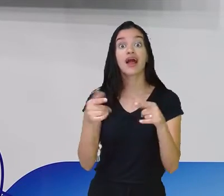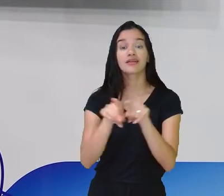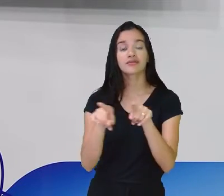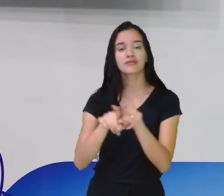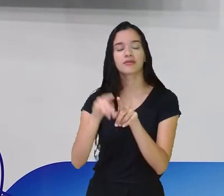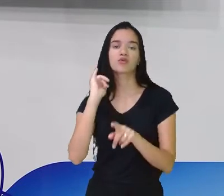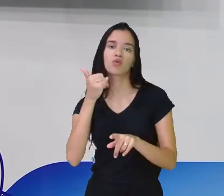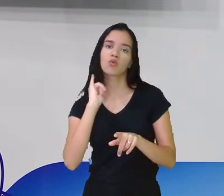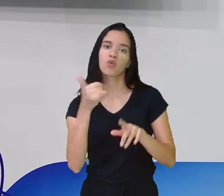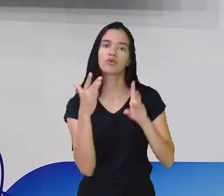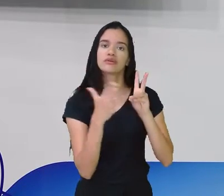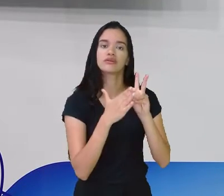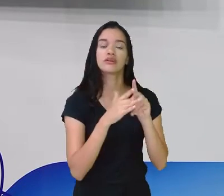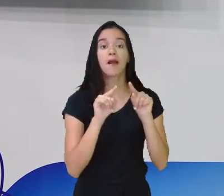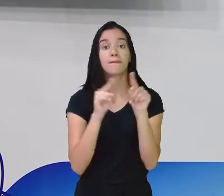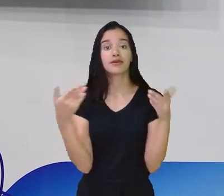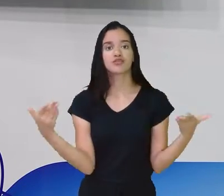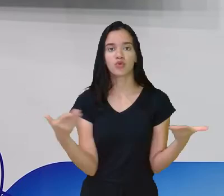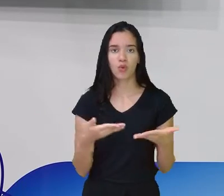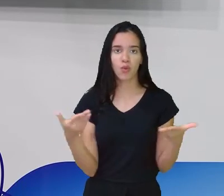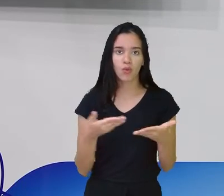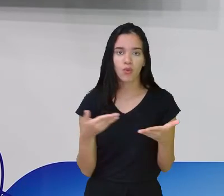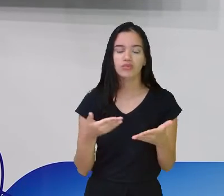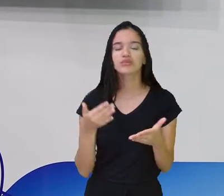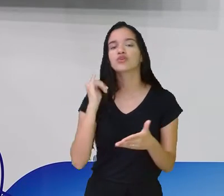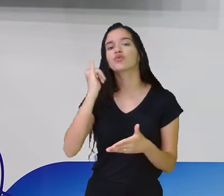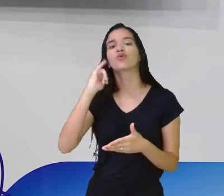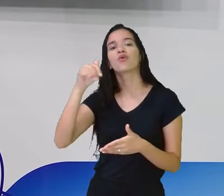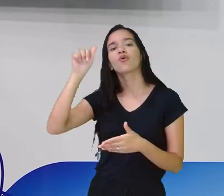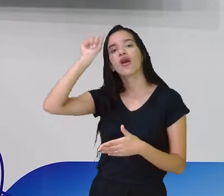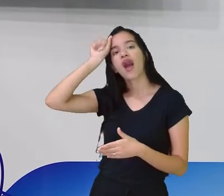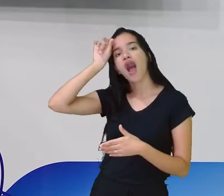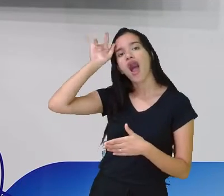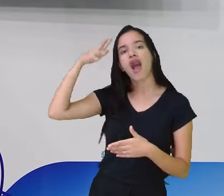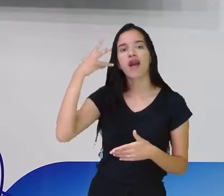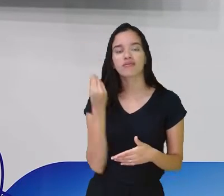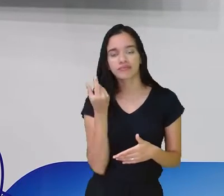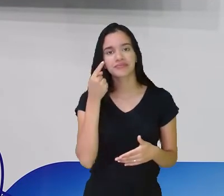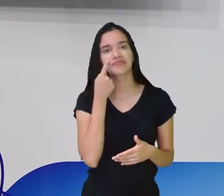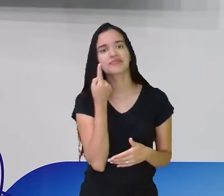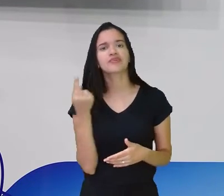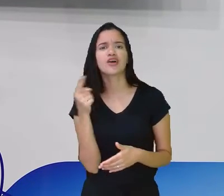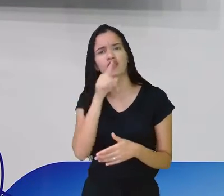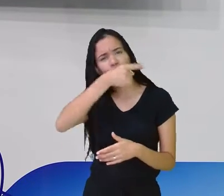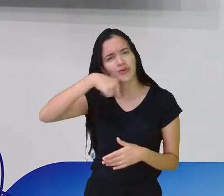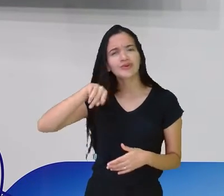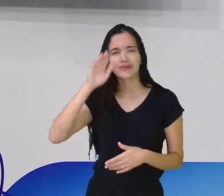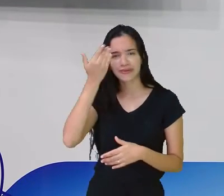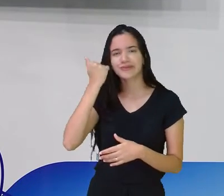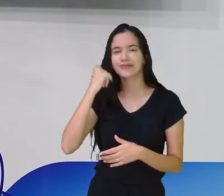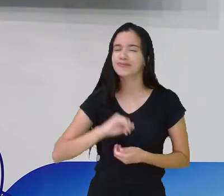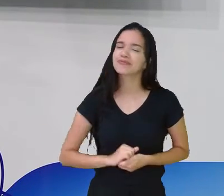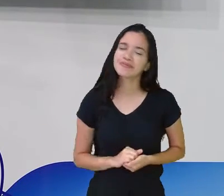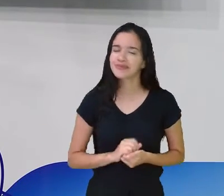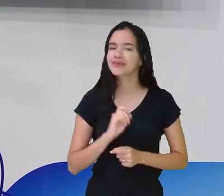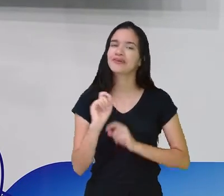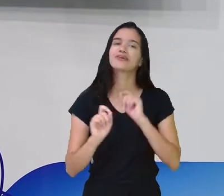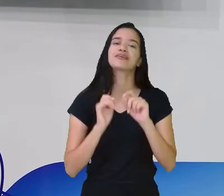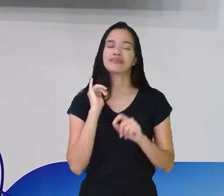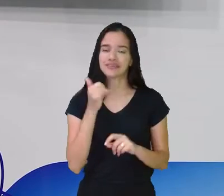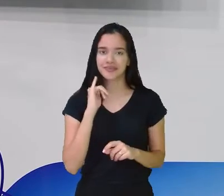indígena, só que hoje vamos trabalhar o conto africano. Você já deduziu, né? Já sabe o que é